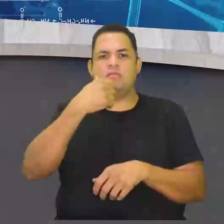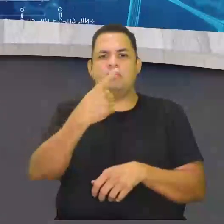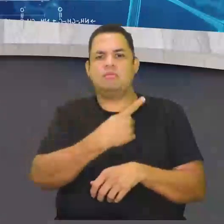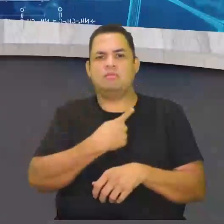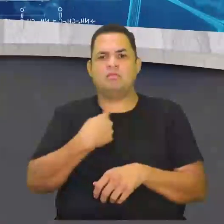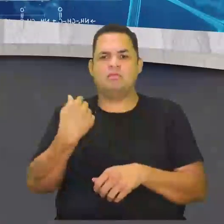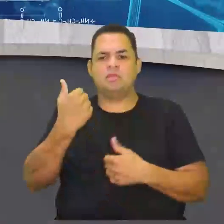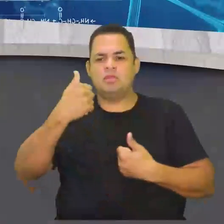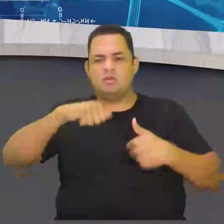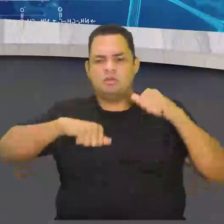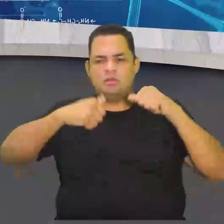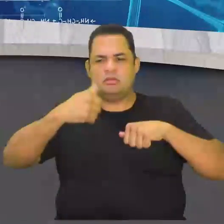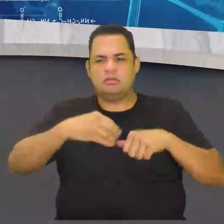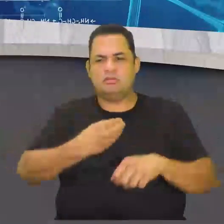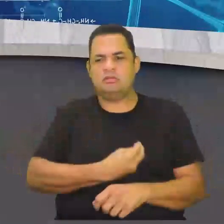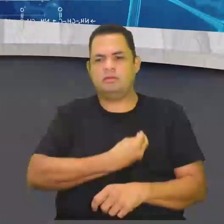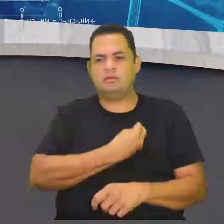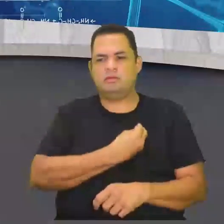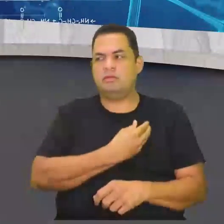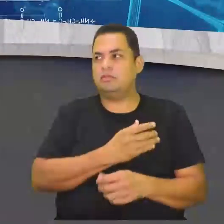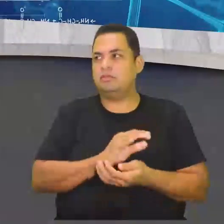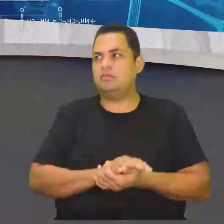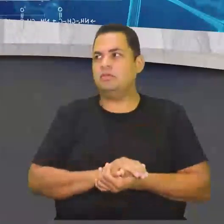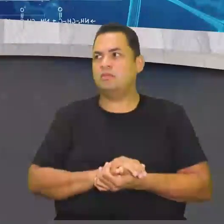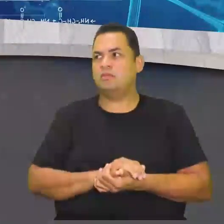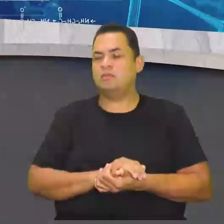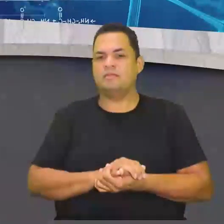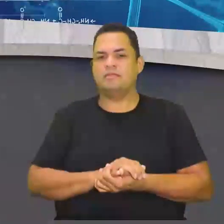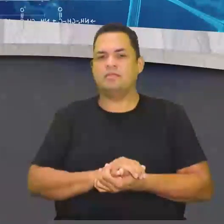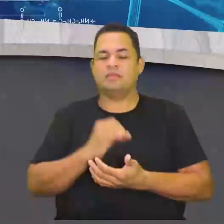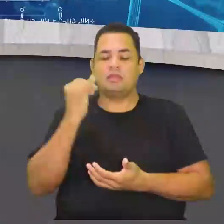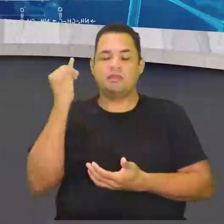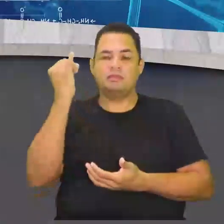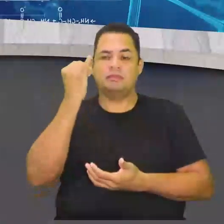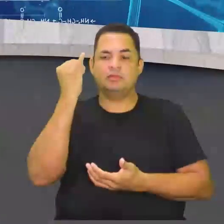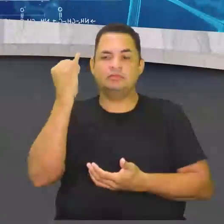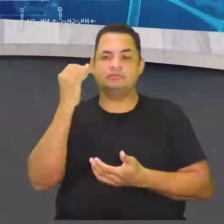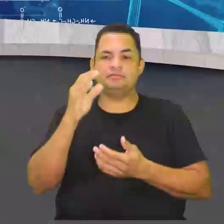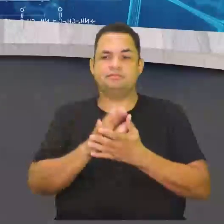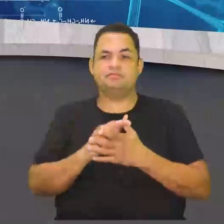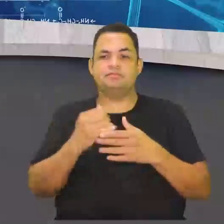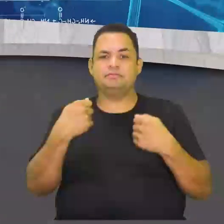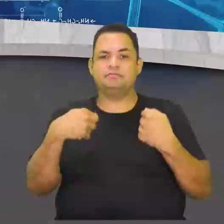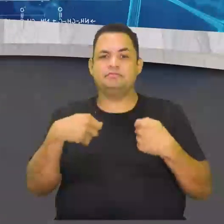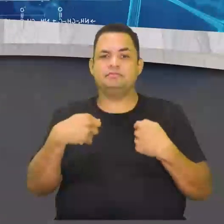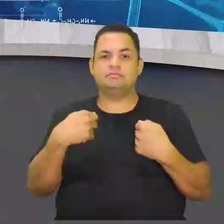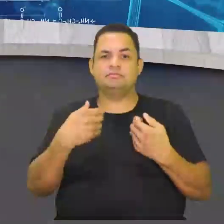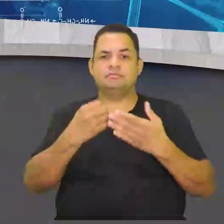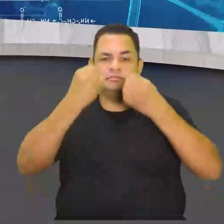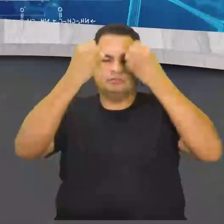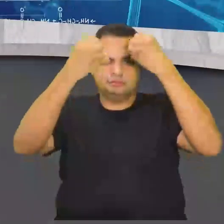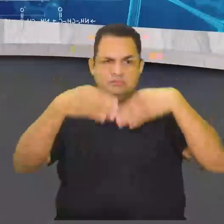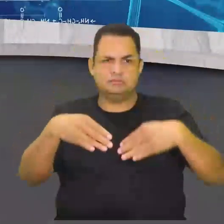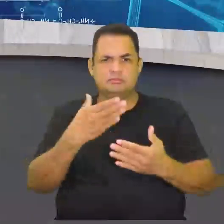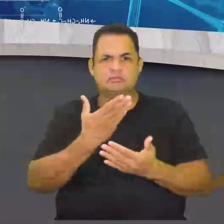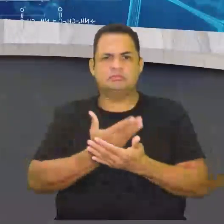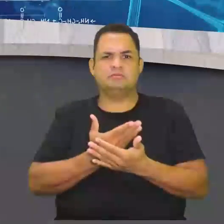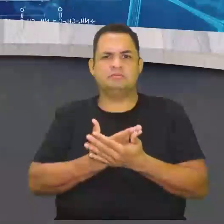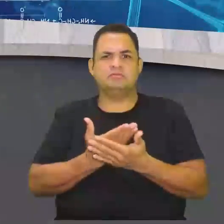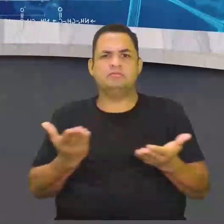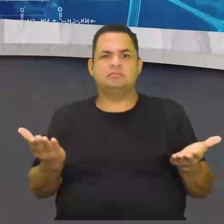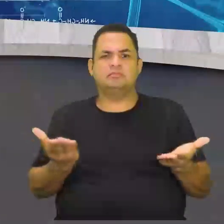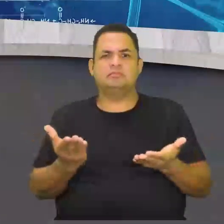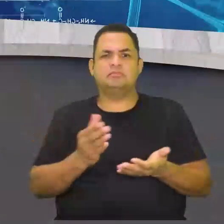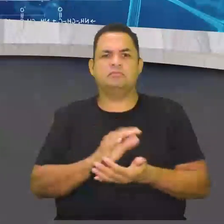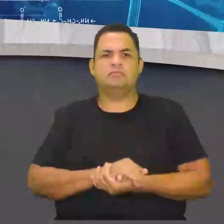nossa qualidade de vida. Outra coisa muito importante que nós temos para tratar na aula de hoje é o quê?